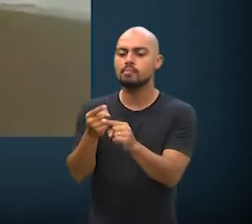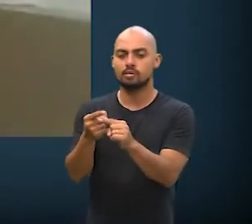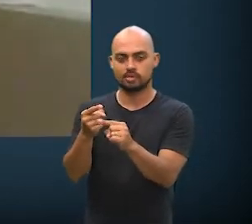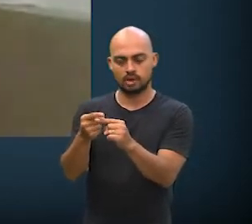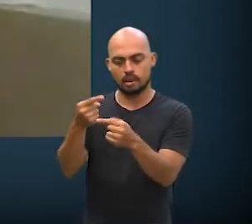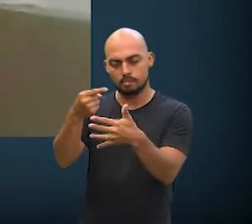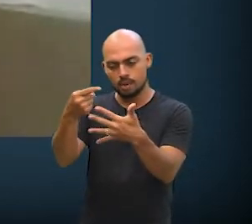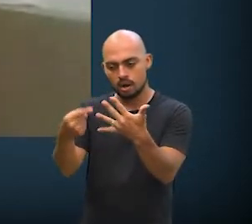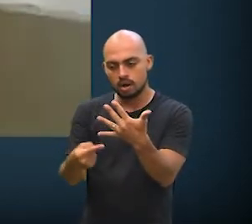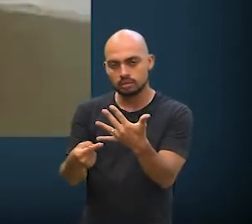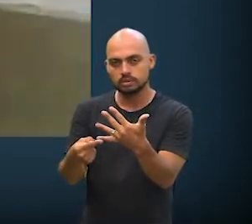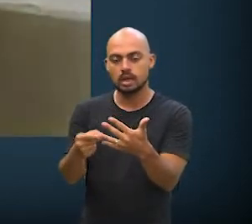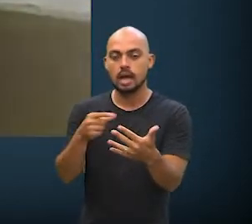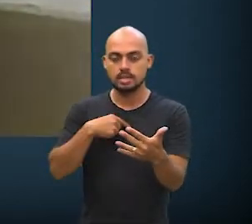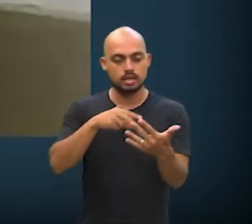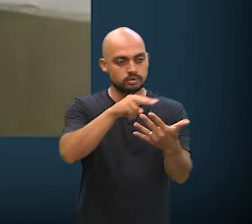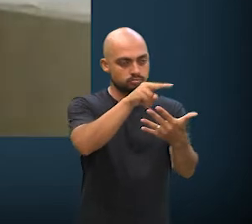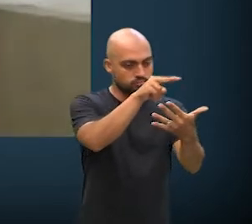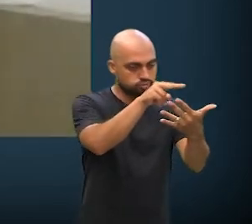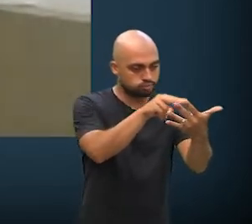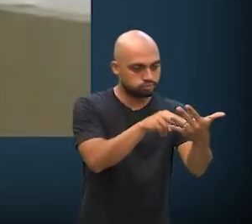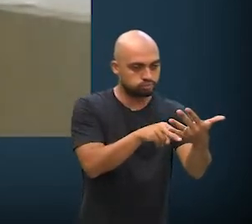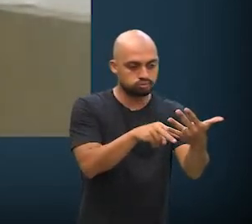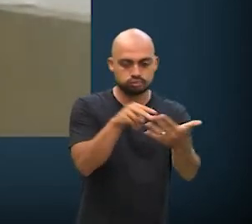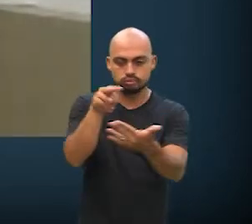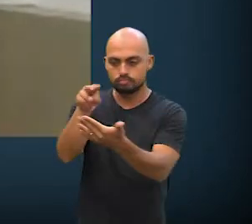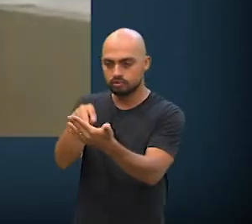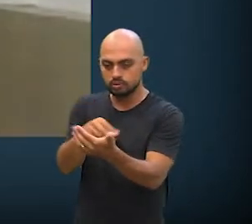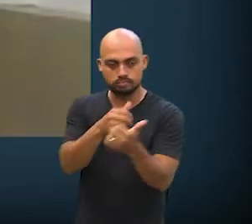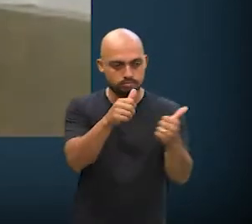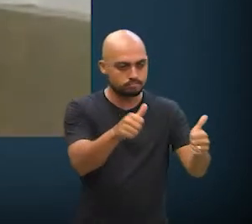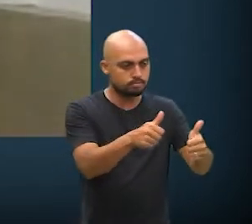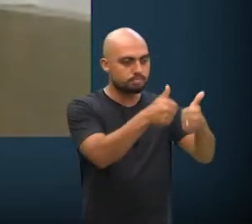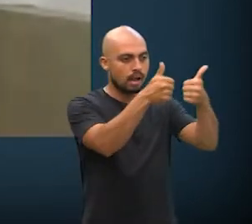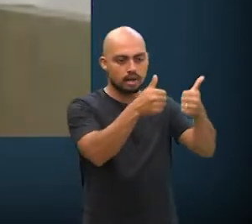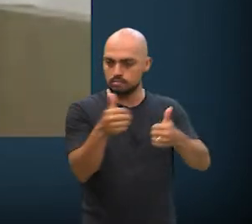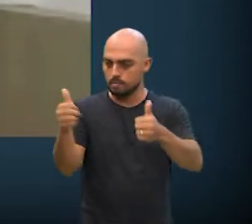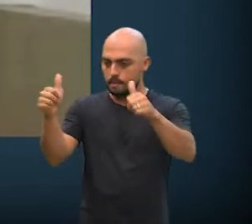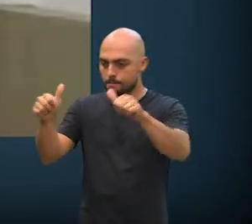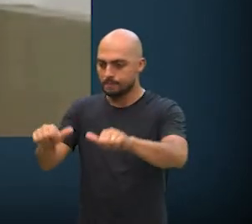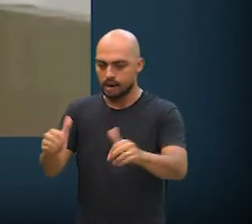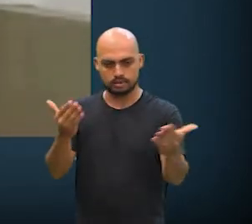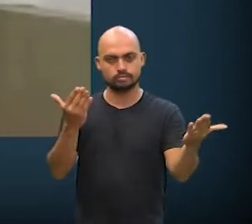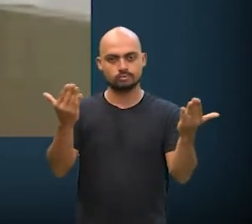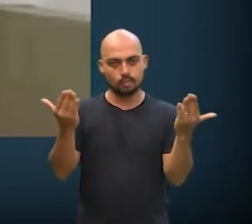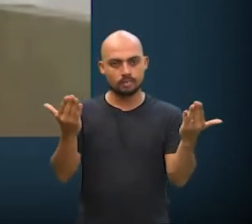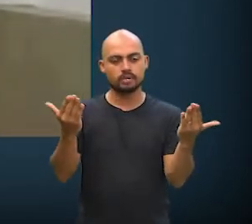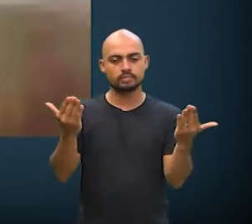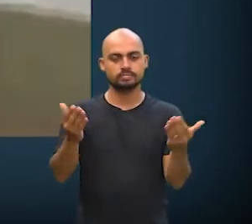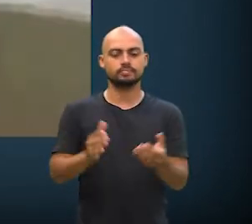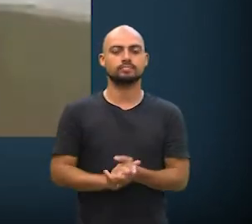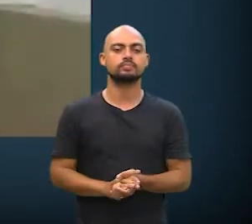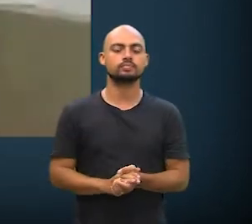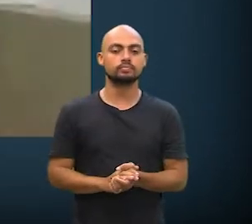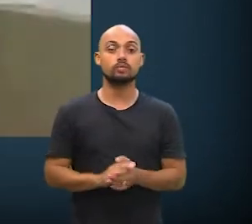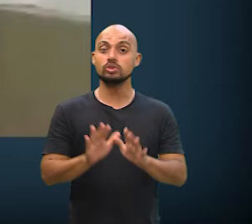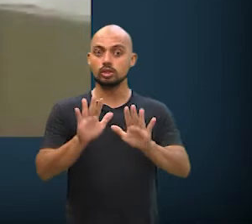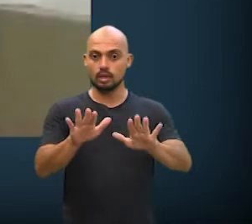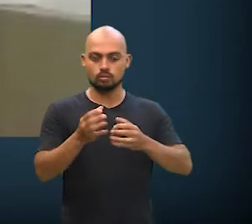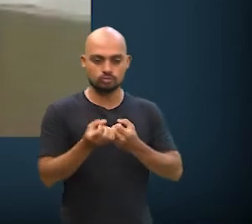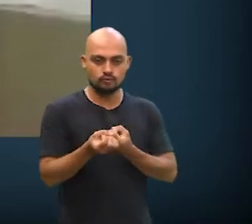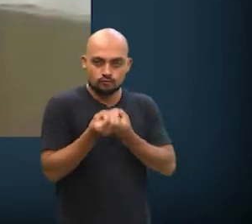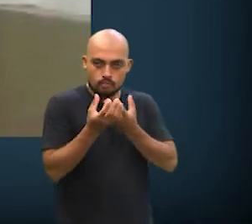a gente também vai ter uma lista do que dá certo e do que não dá certo. E aí, eu gosto muito, quando a gente já tem todas essas